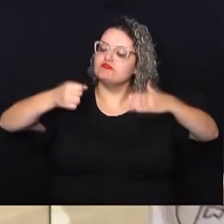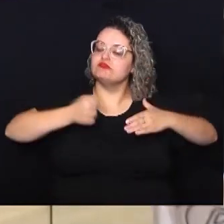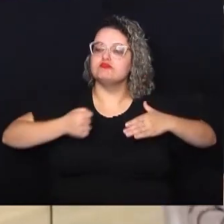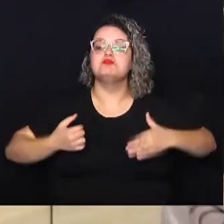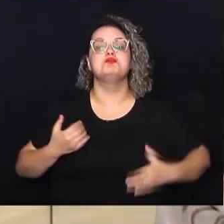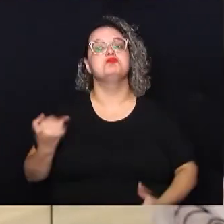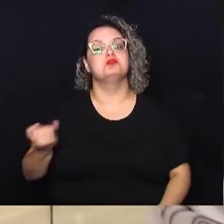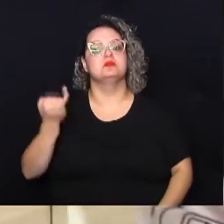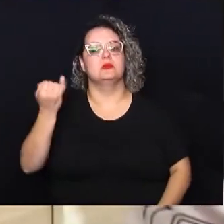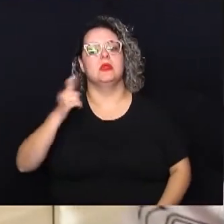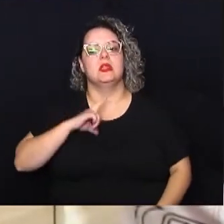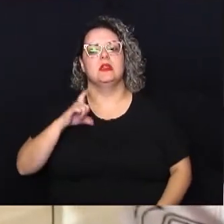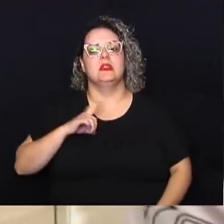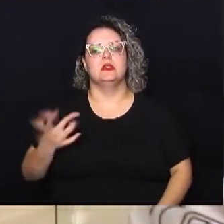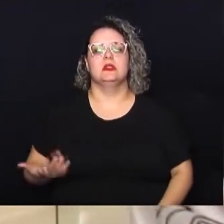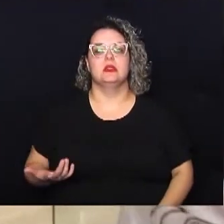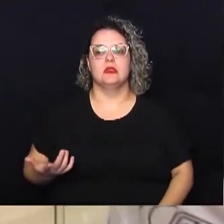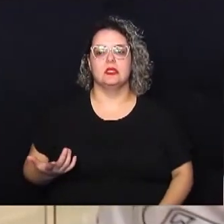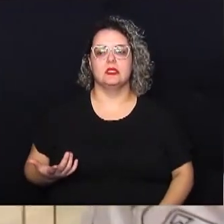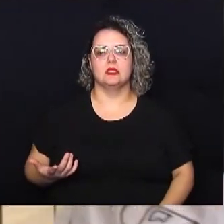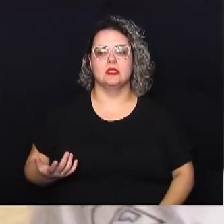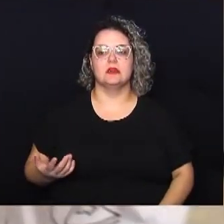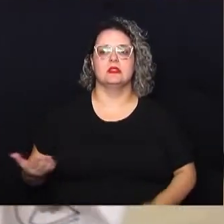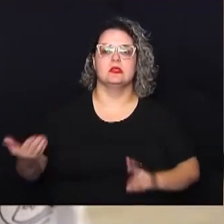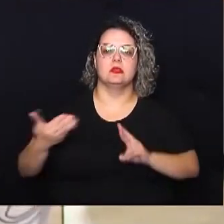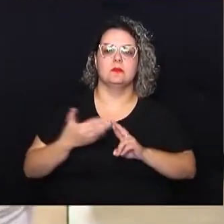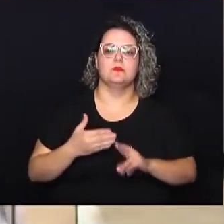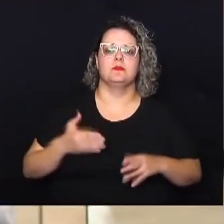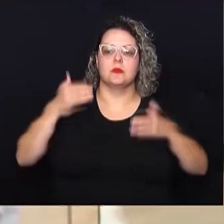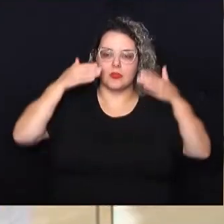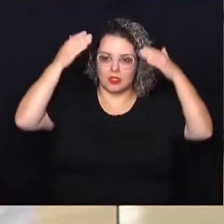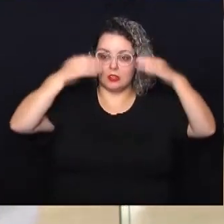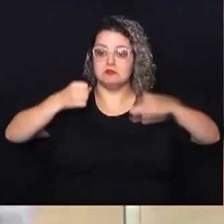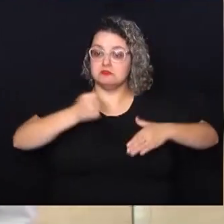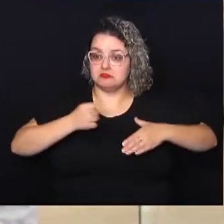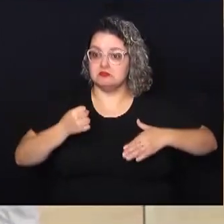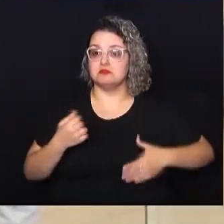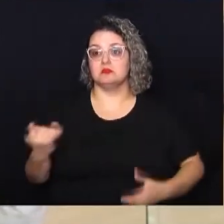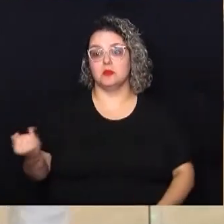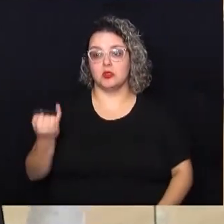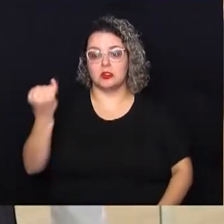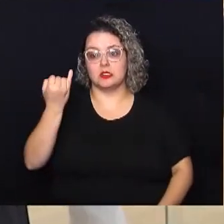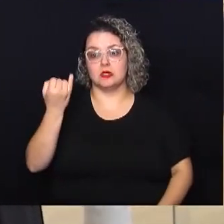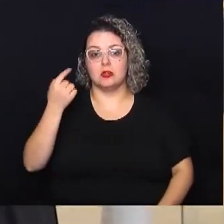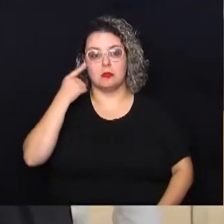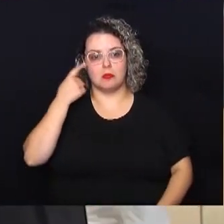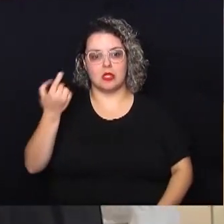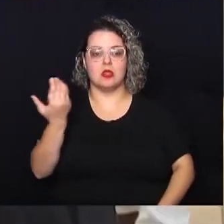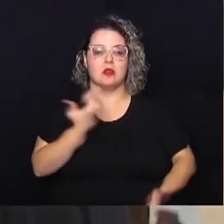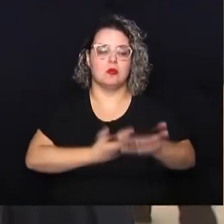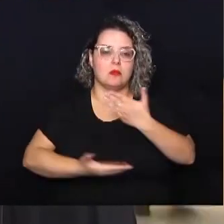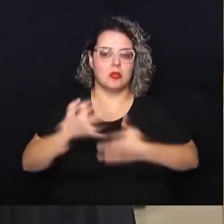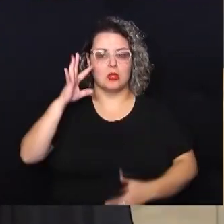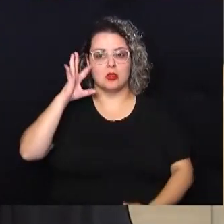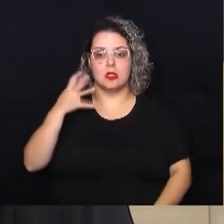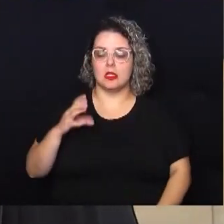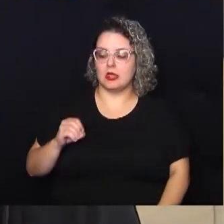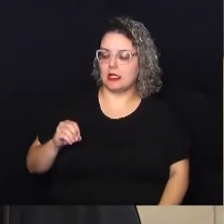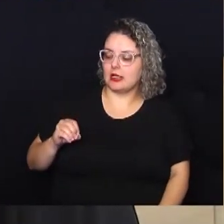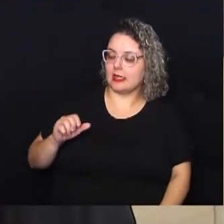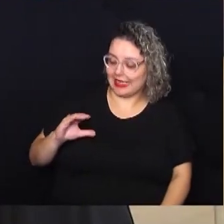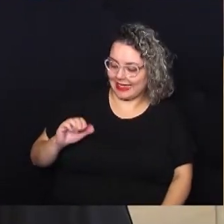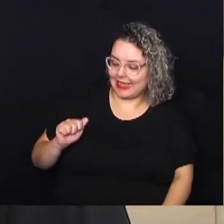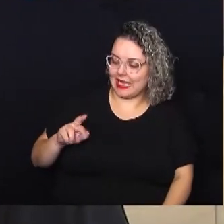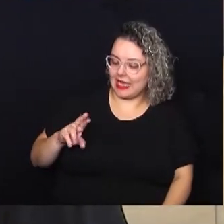essa referência também de receber chefes renomados e imagino que compartilhar conhecimentos com a Carole Crema será